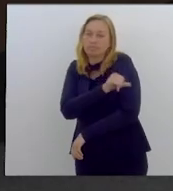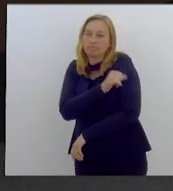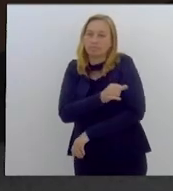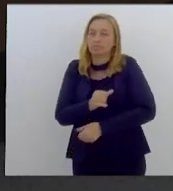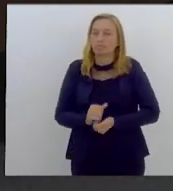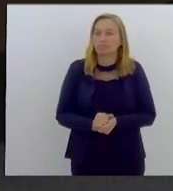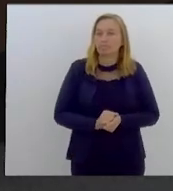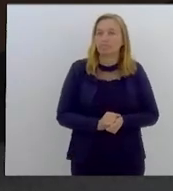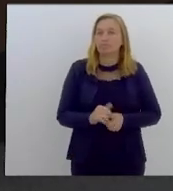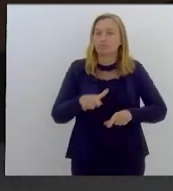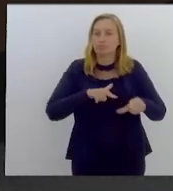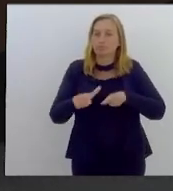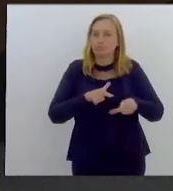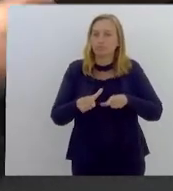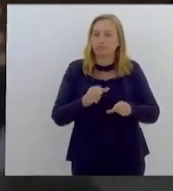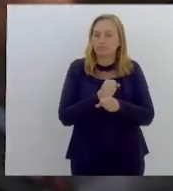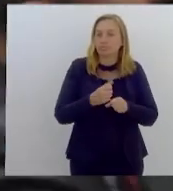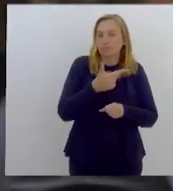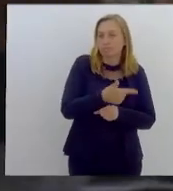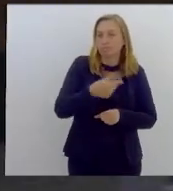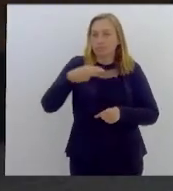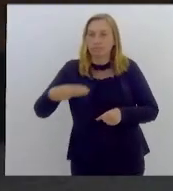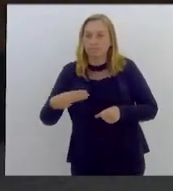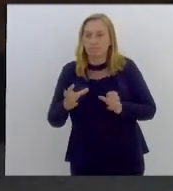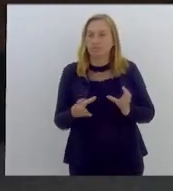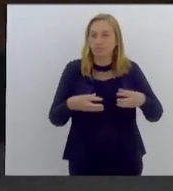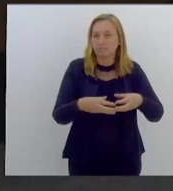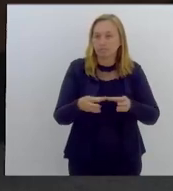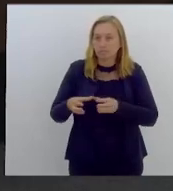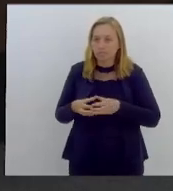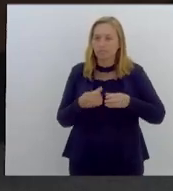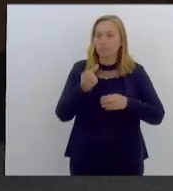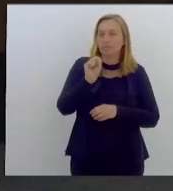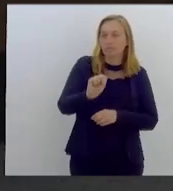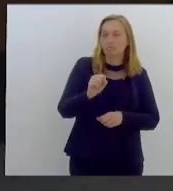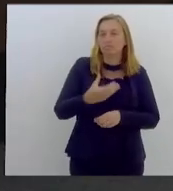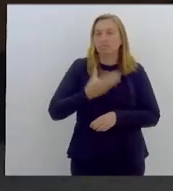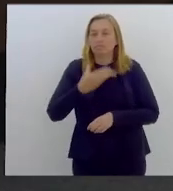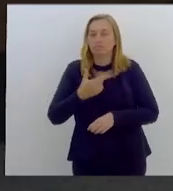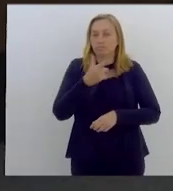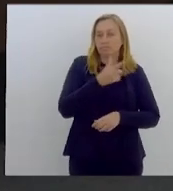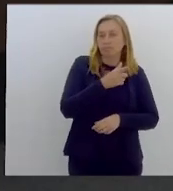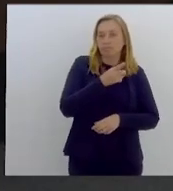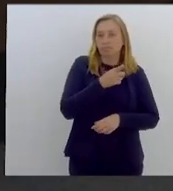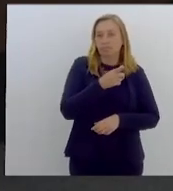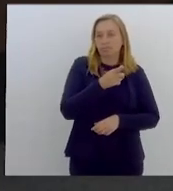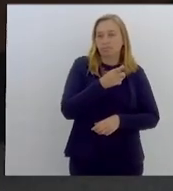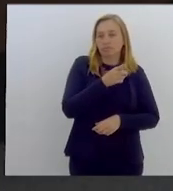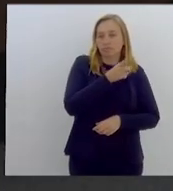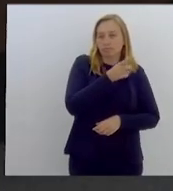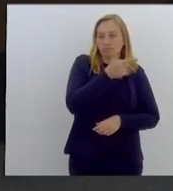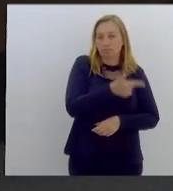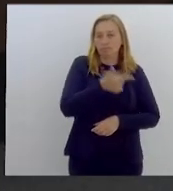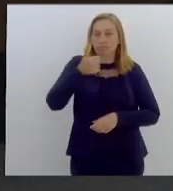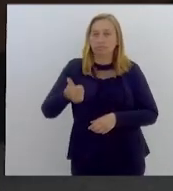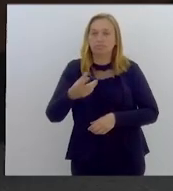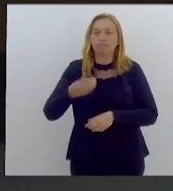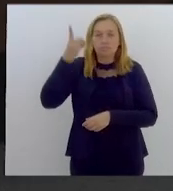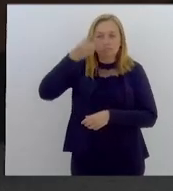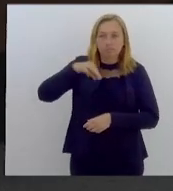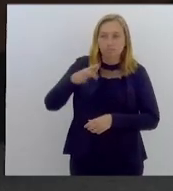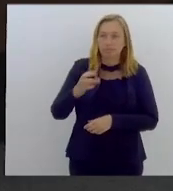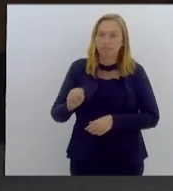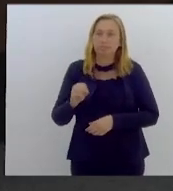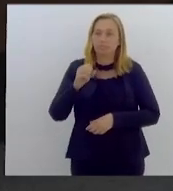para o exercício financeiro de 2023, sala das comissões, 8 de dezembro de 2022, ressaltando os senhores deputados Marcos Milhas,